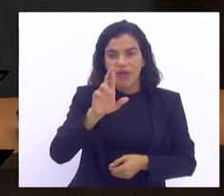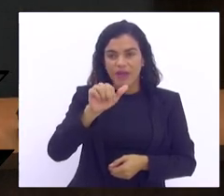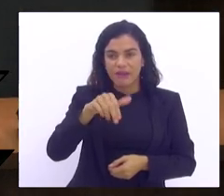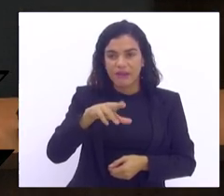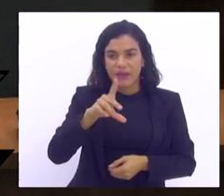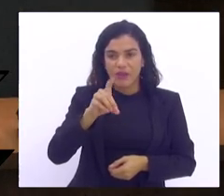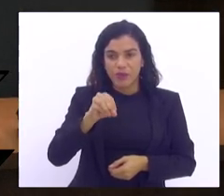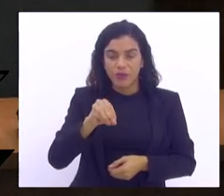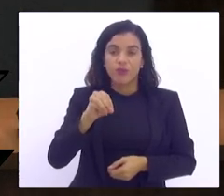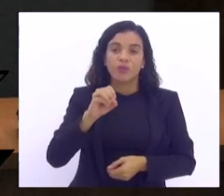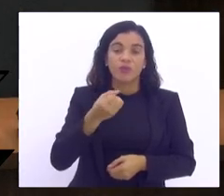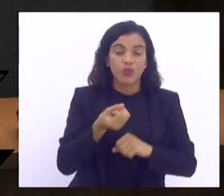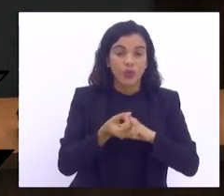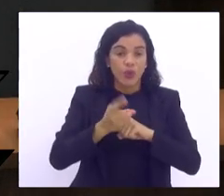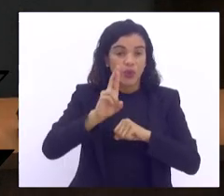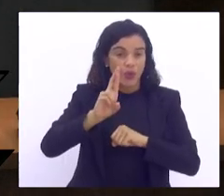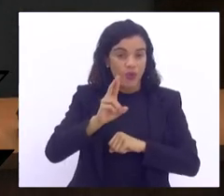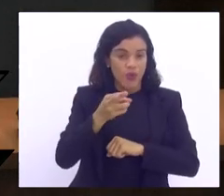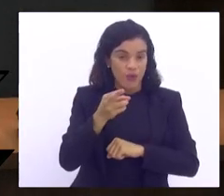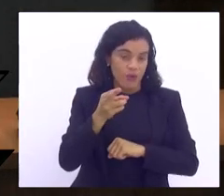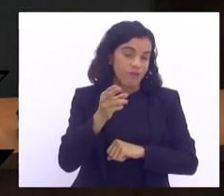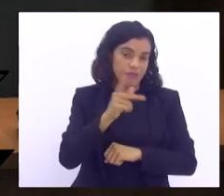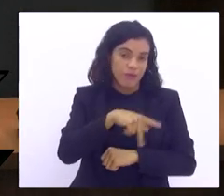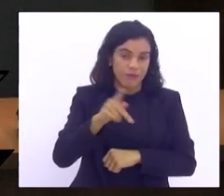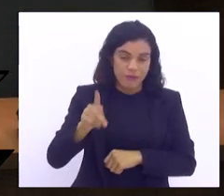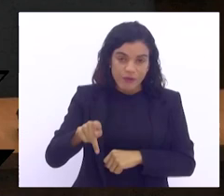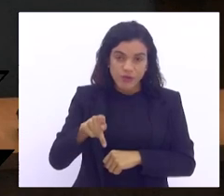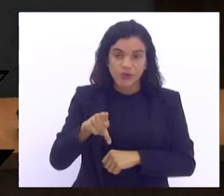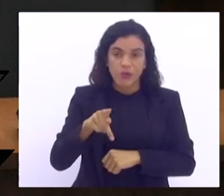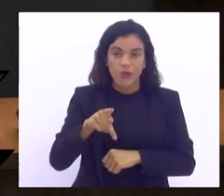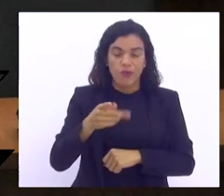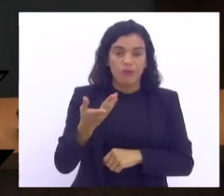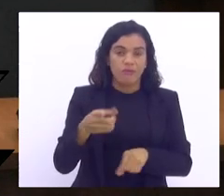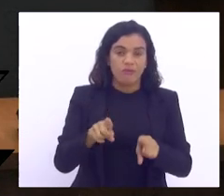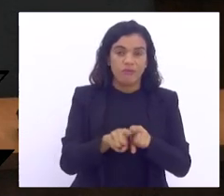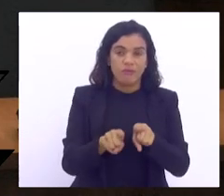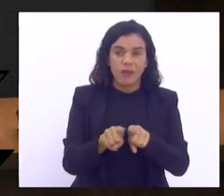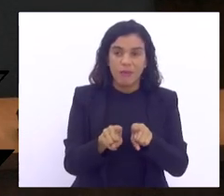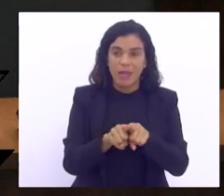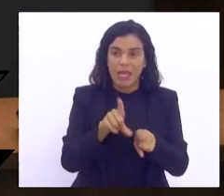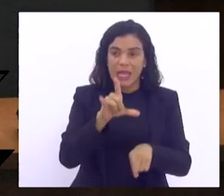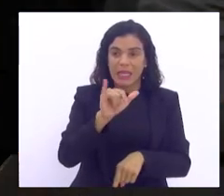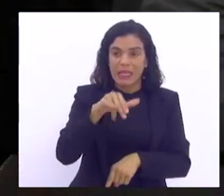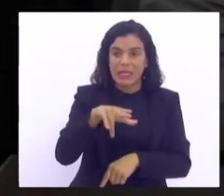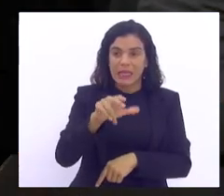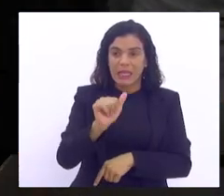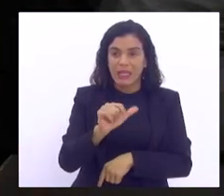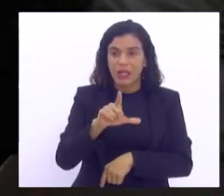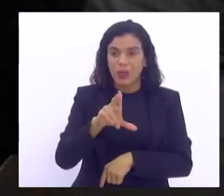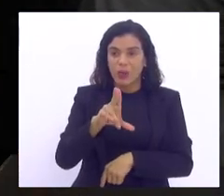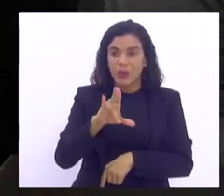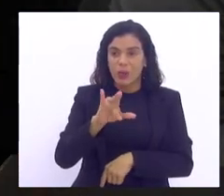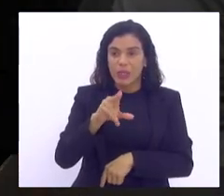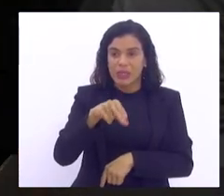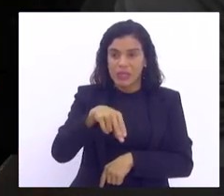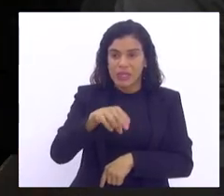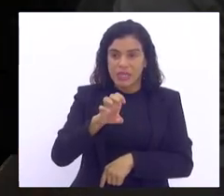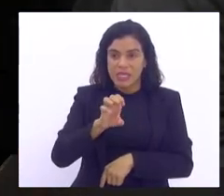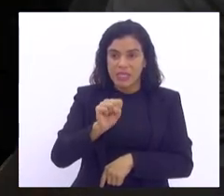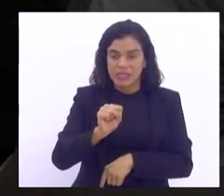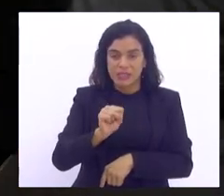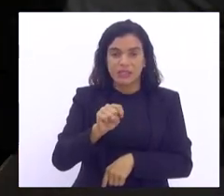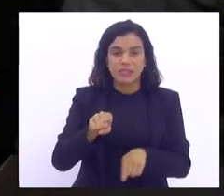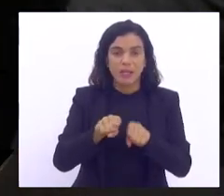doutor e professor Henrique Lima, doutora Lília Nunes, que em breve estará presente também, o nosso cardeal, Dom